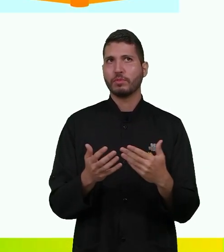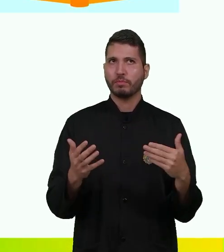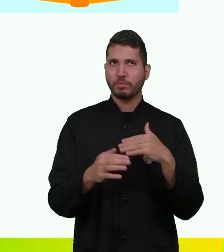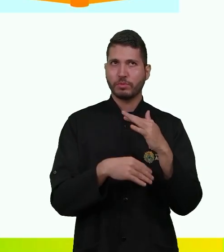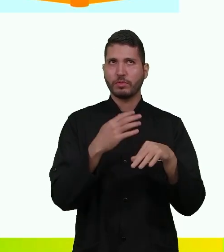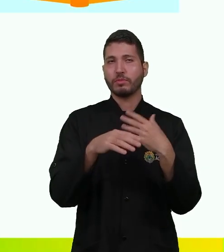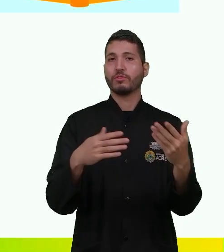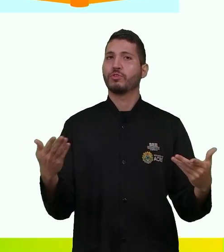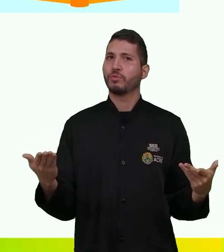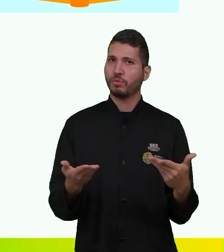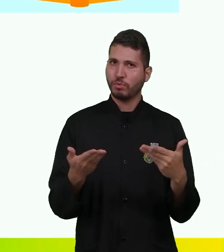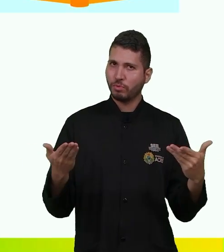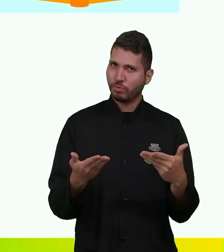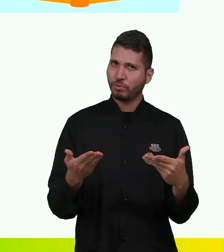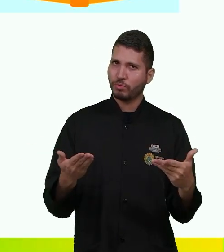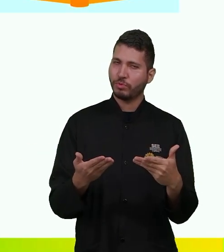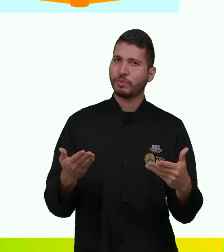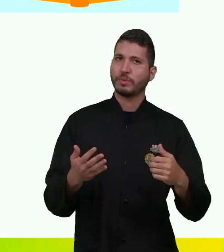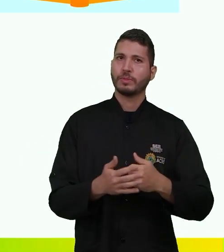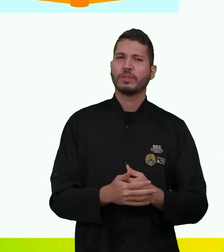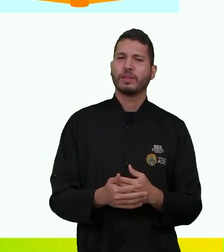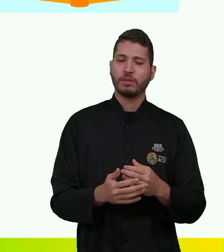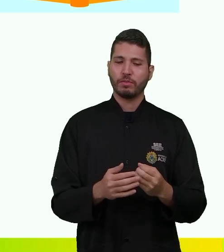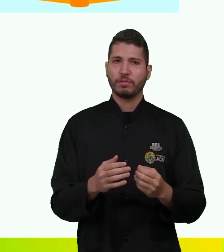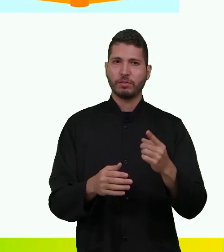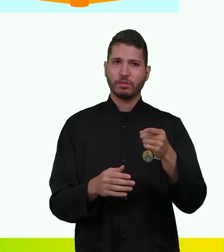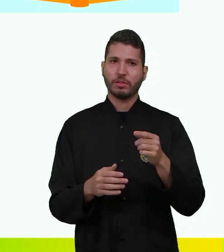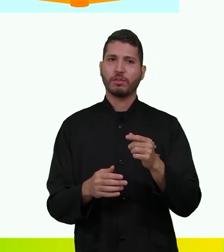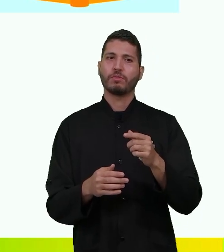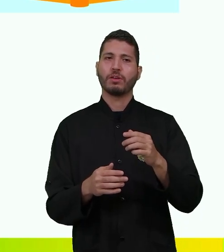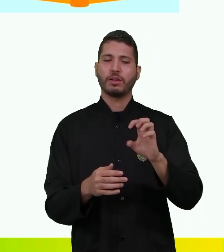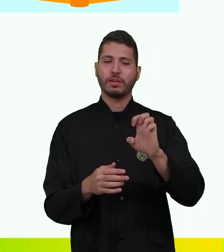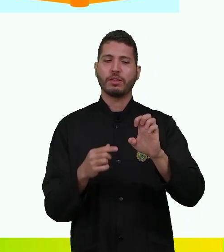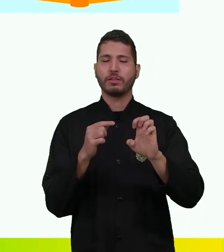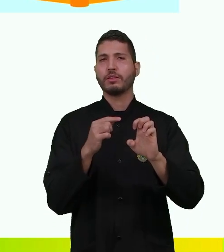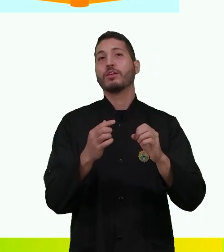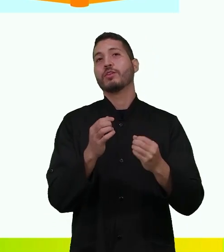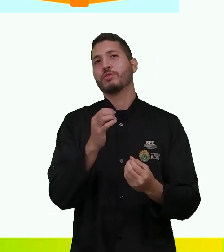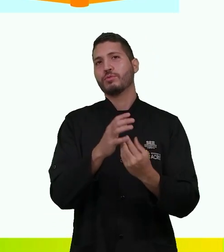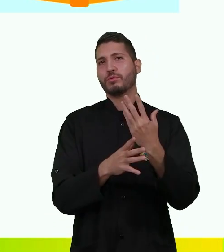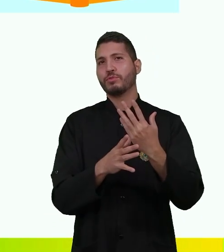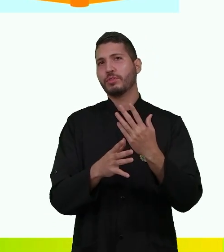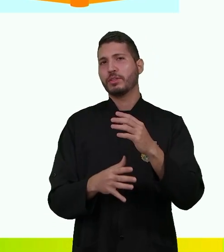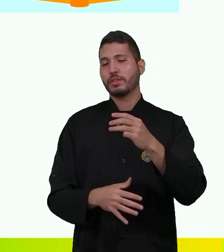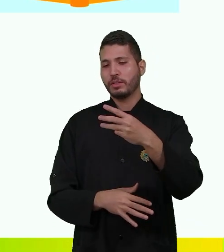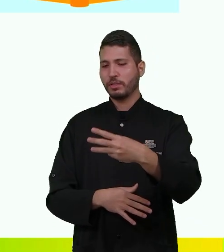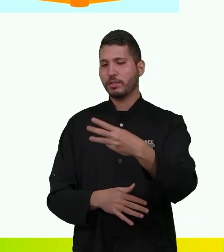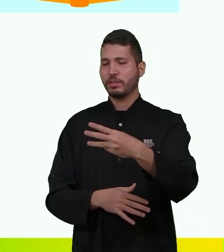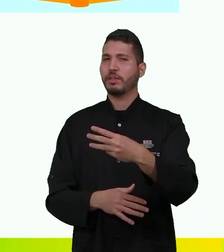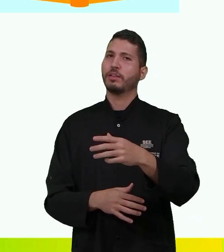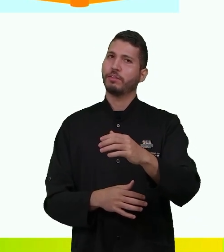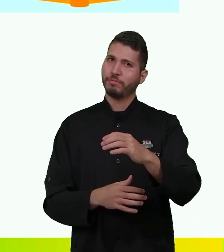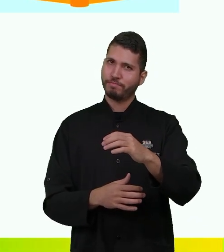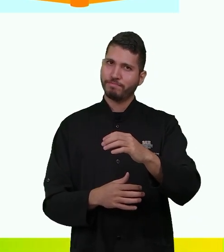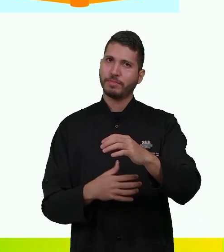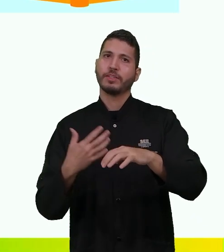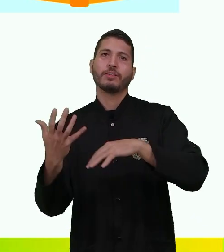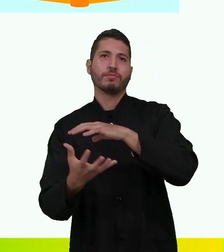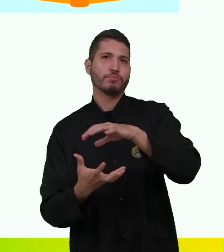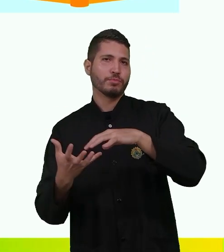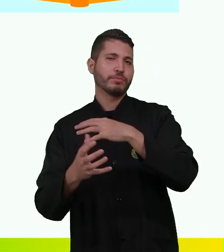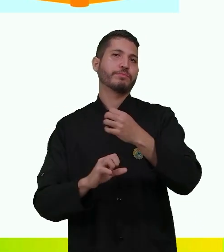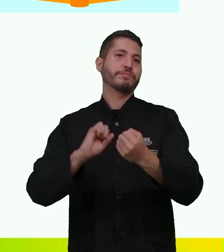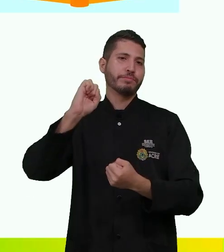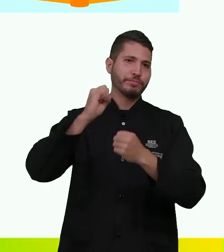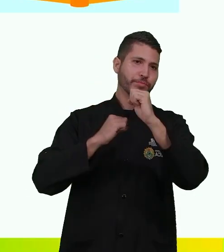está globalizado. Começa a surgir a partir da terceira Revolução Industrial, que nós vamos ver na próxima aula. Então, a gente já elimina